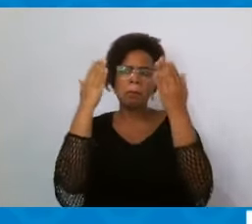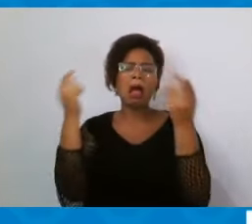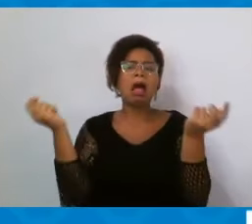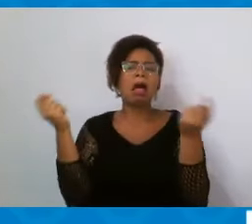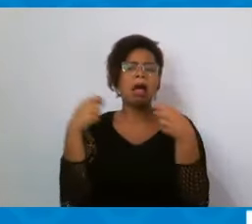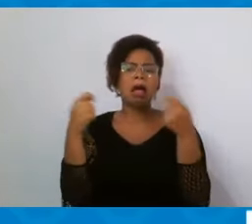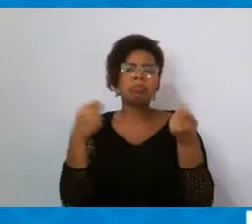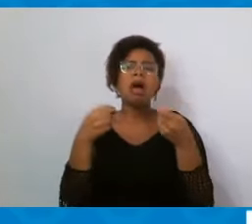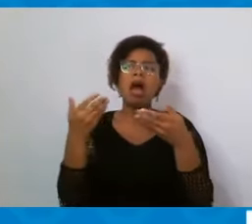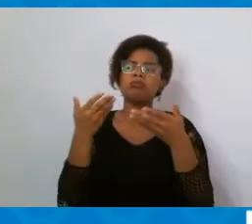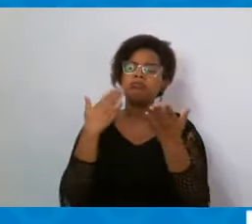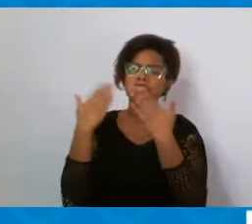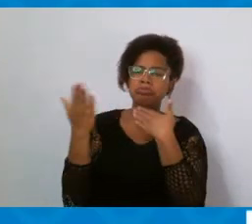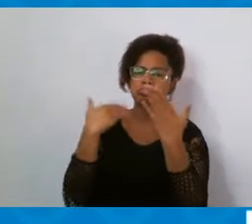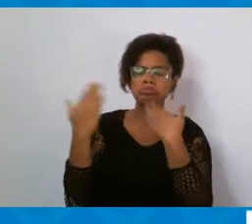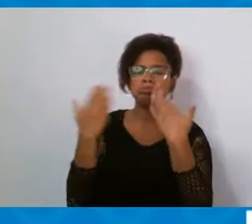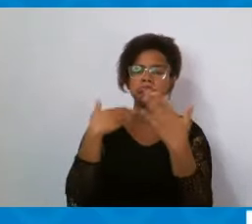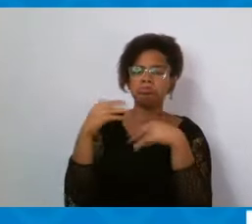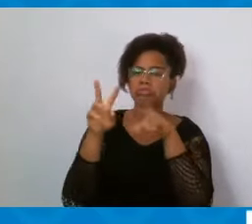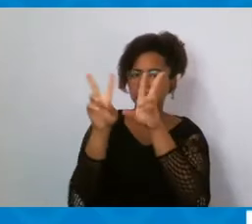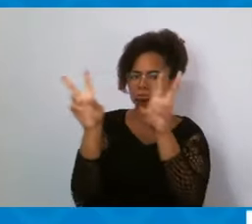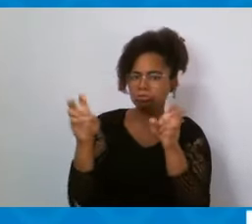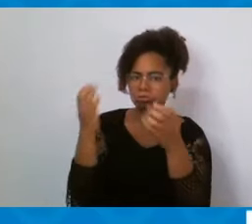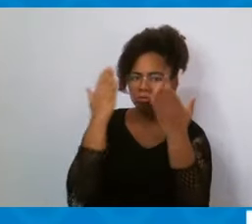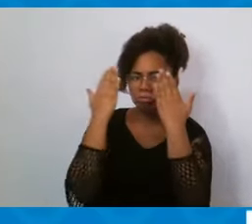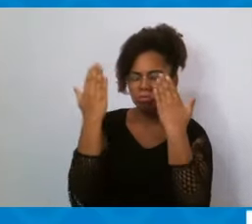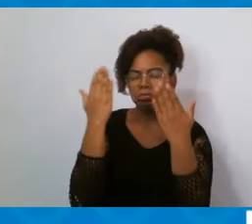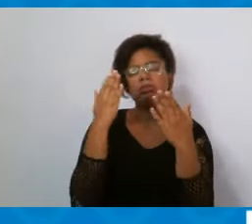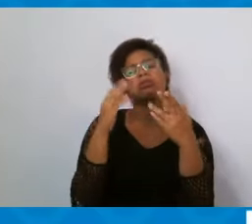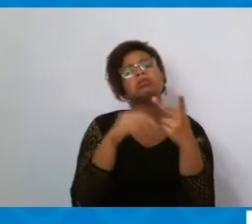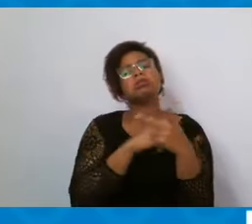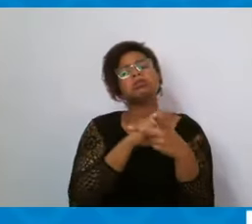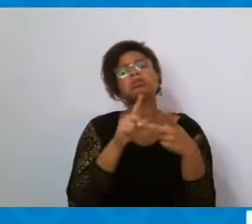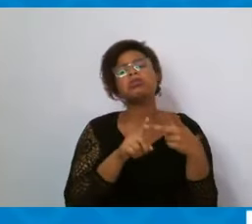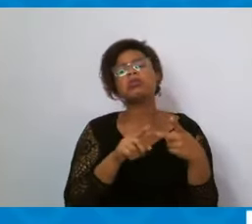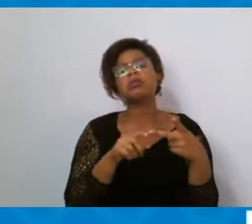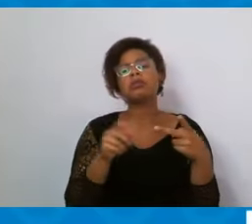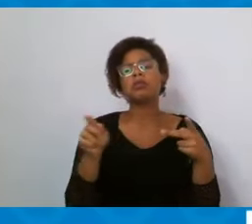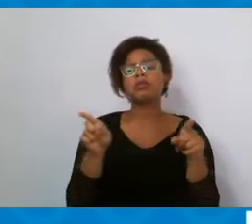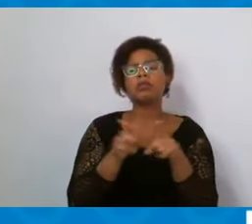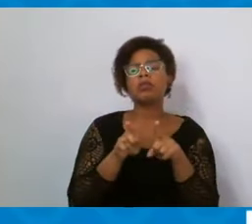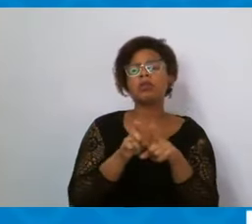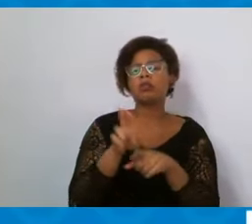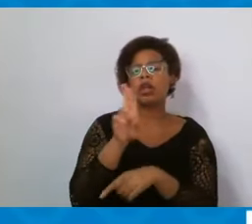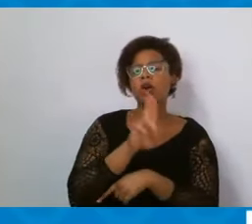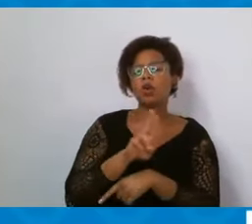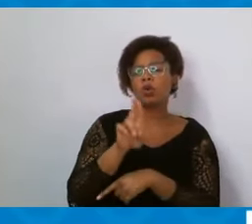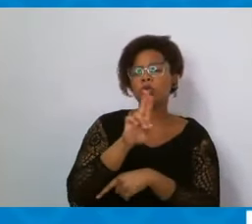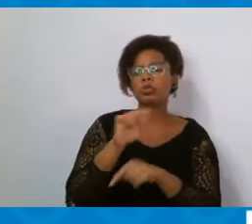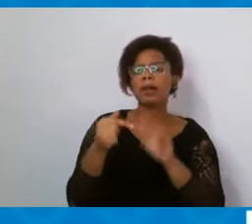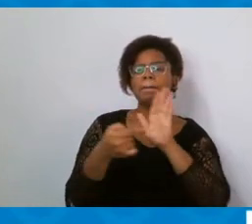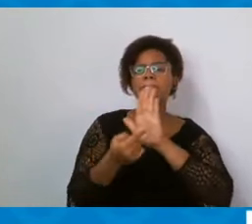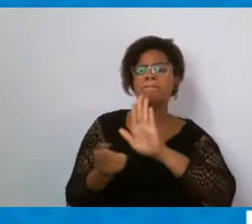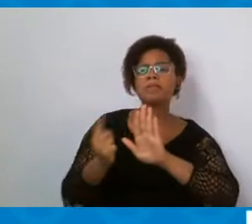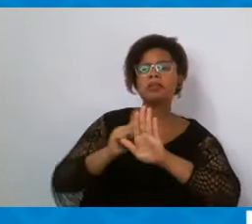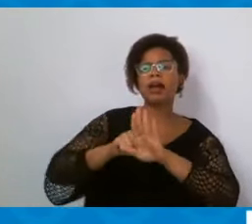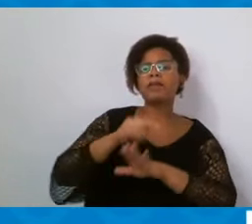a perspectiva de um pescador e usar metáforas do